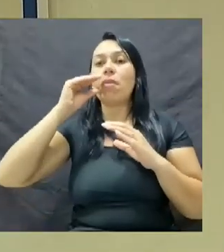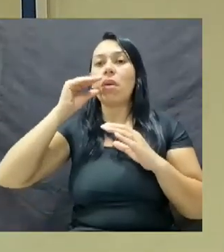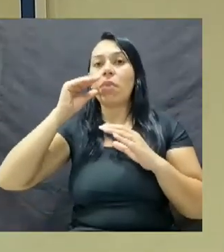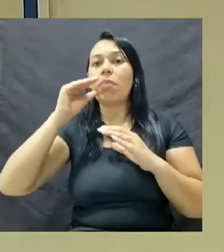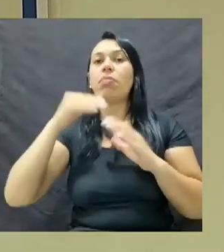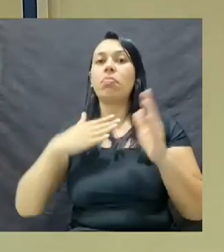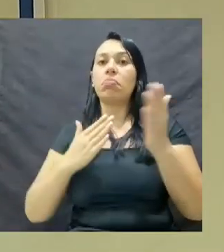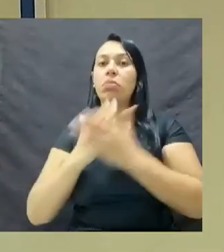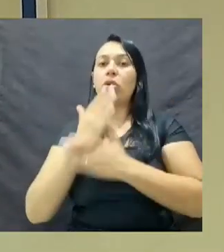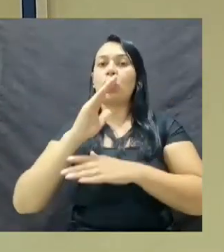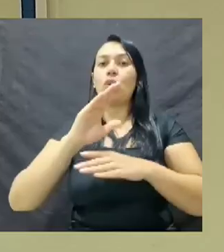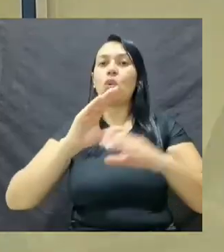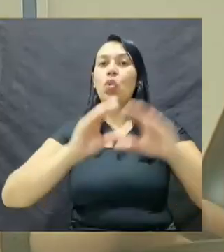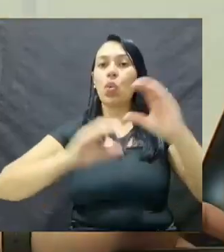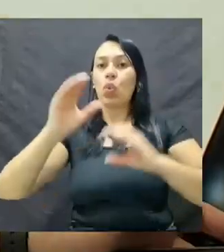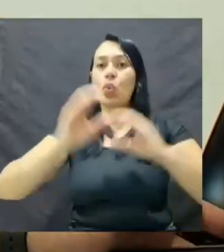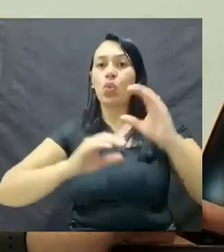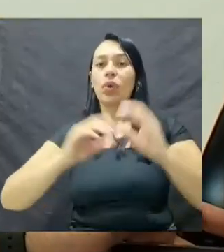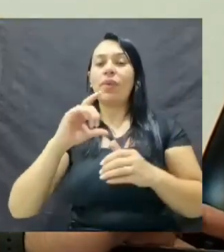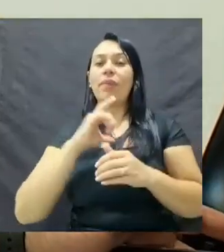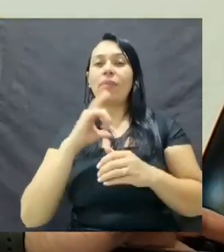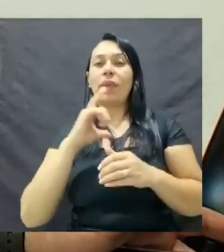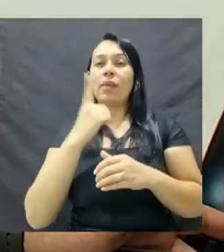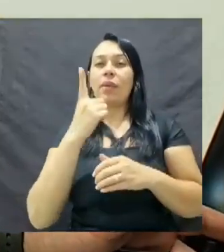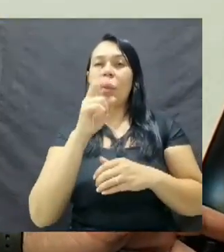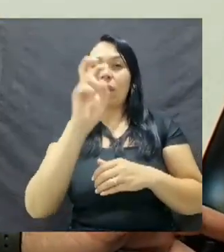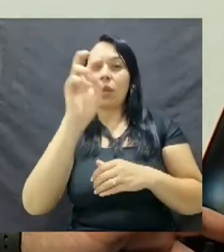cerca de 150 estão sobre a alçada da